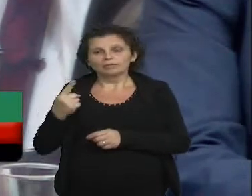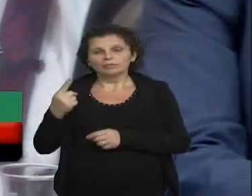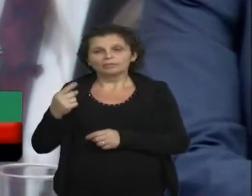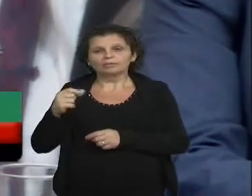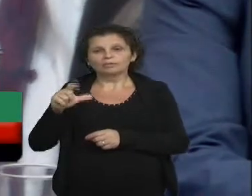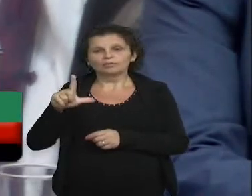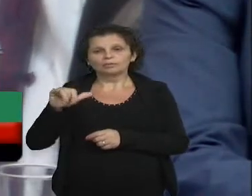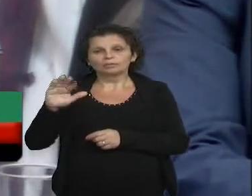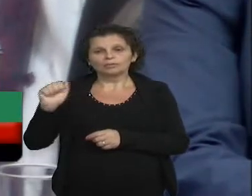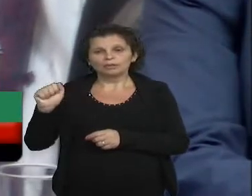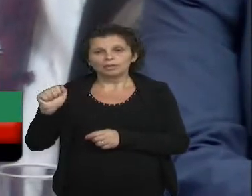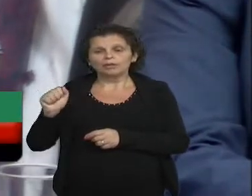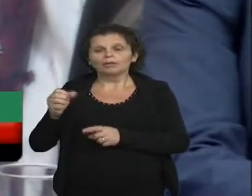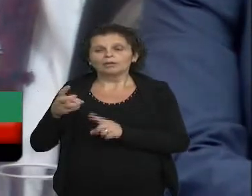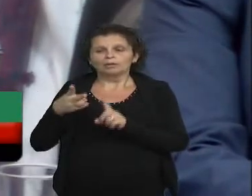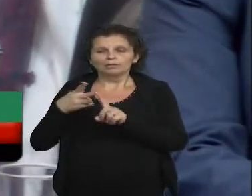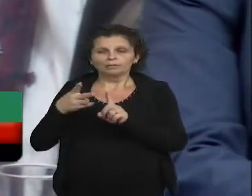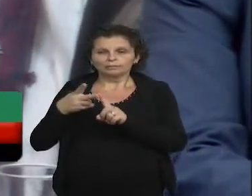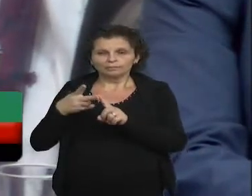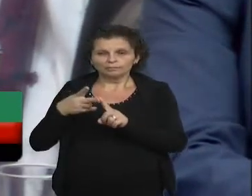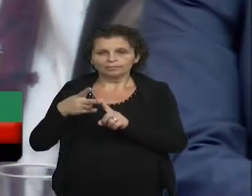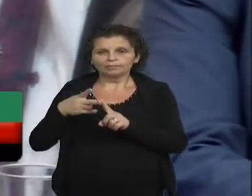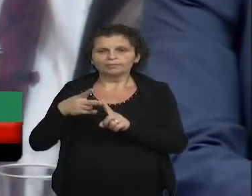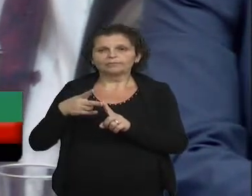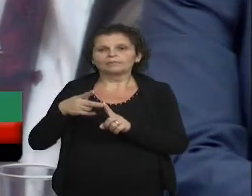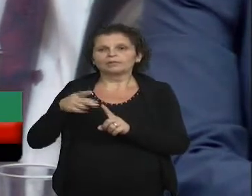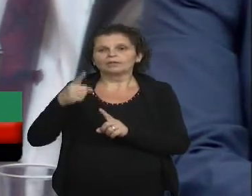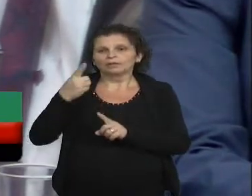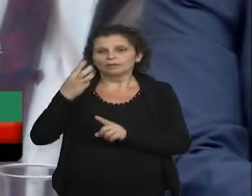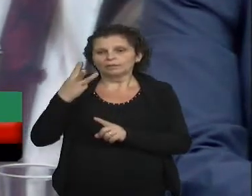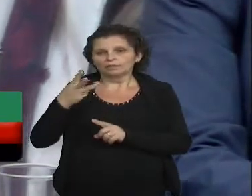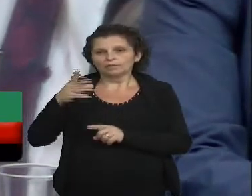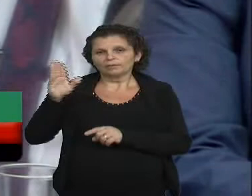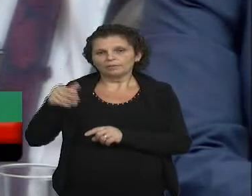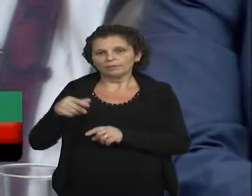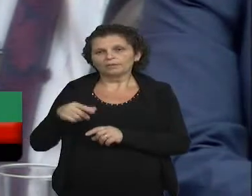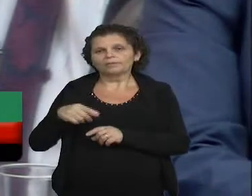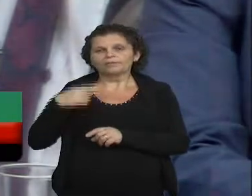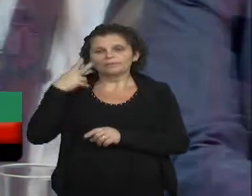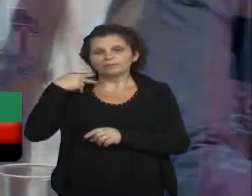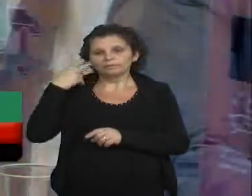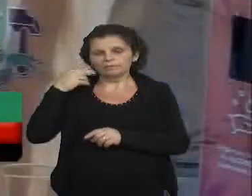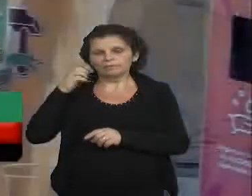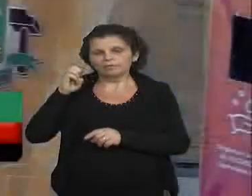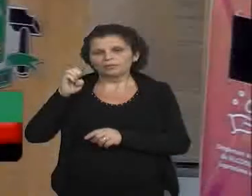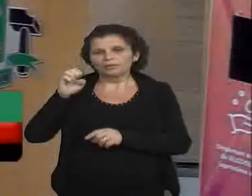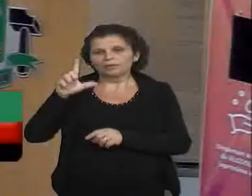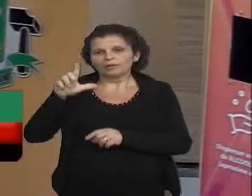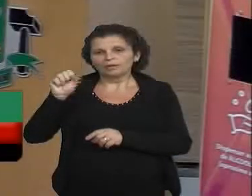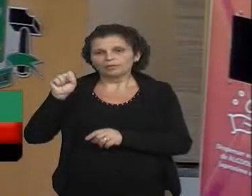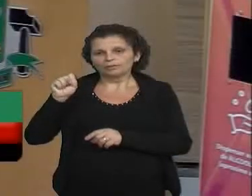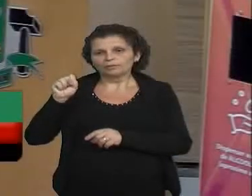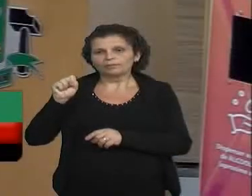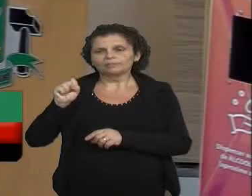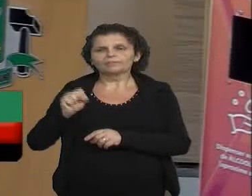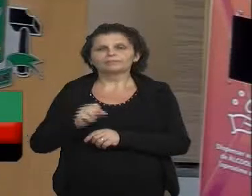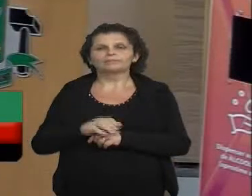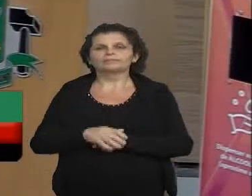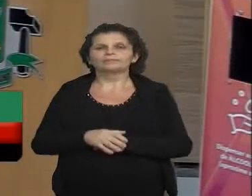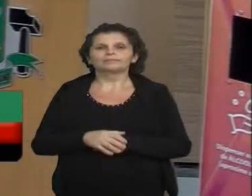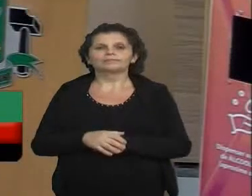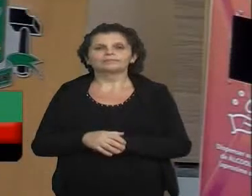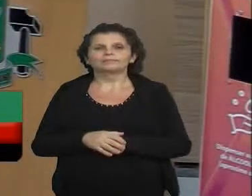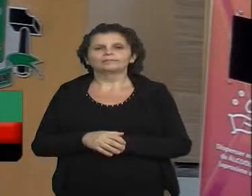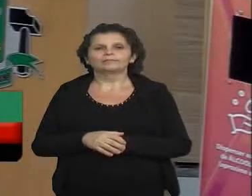vereadora Lúcia, e o PDL 13/22, de autoria da vereadora Elza Oliveira.